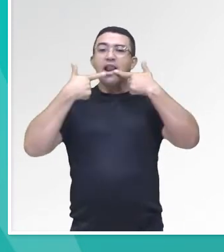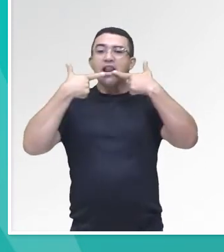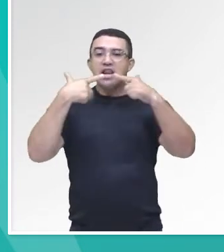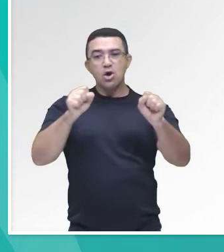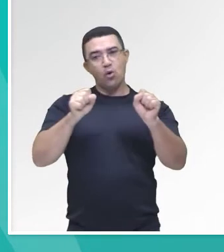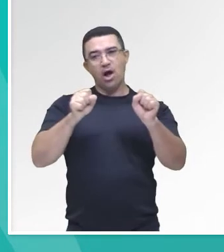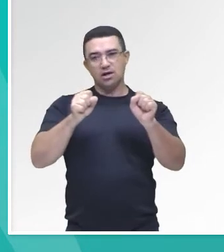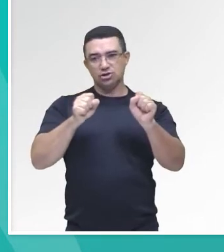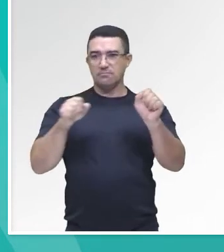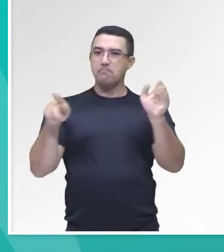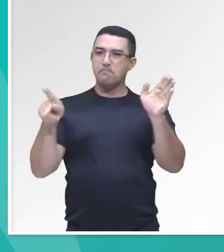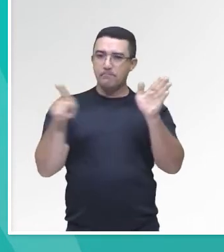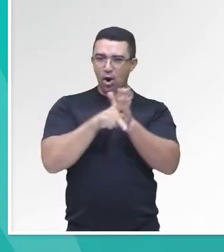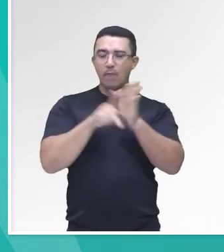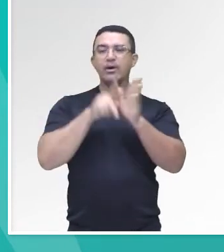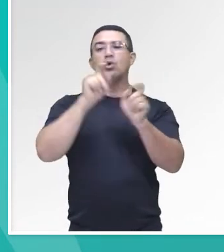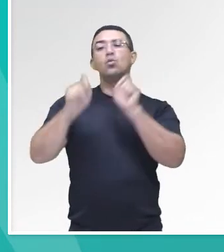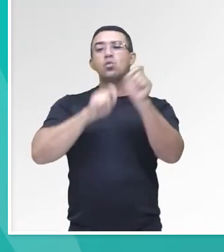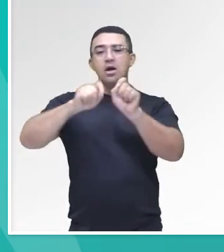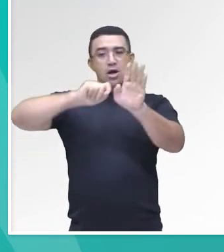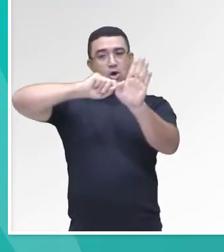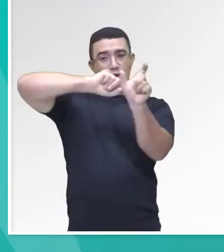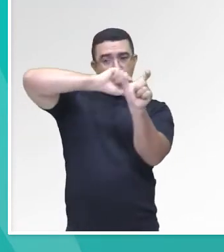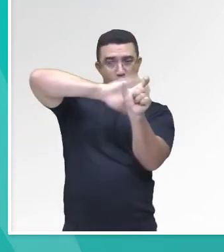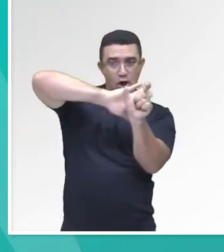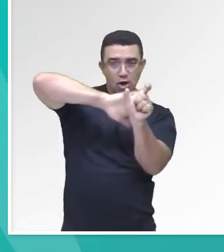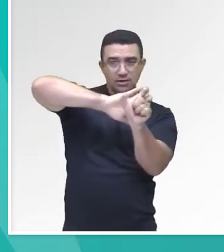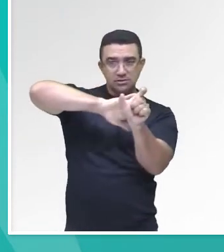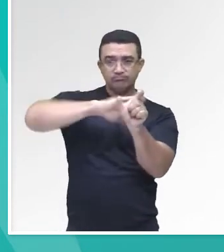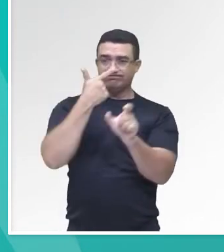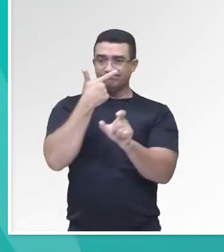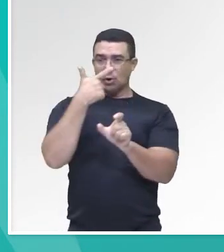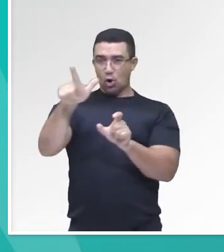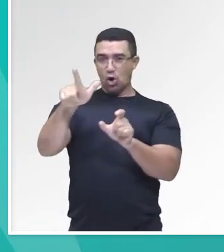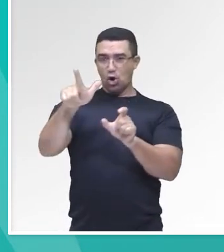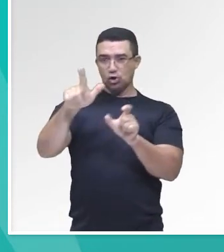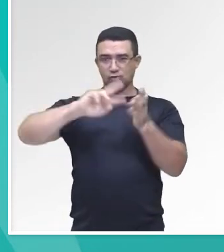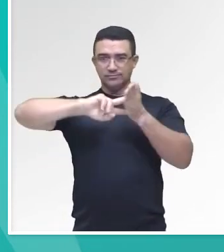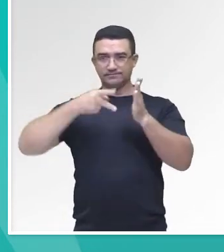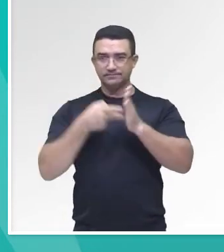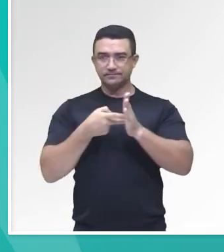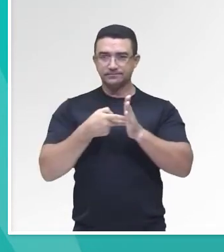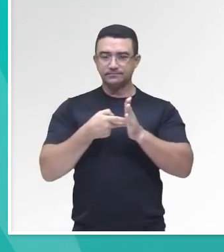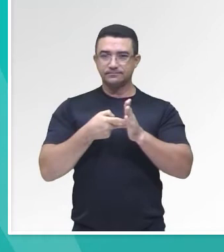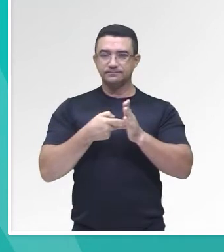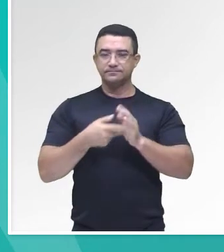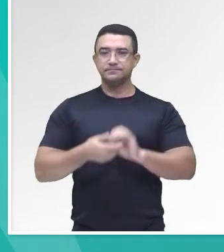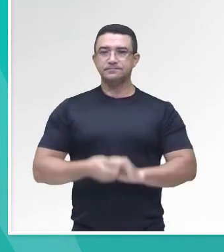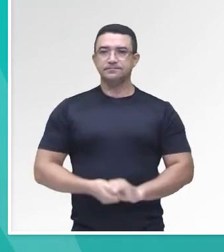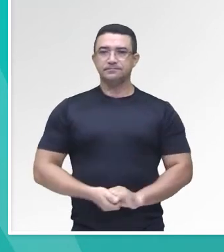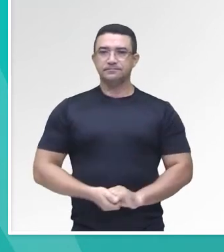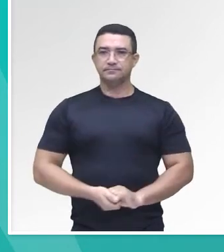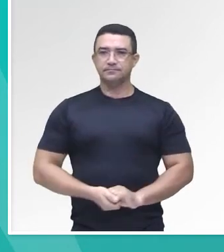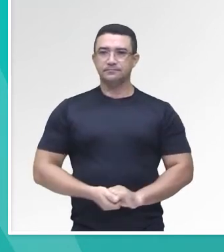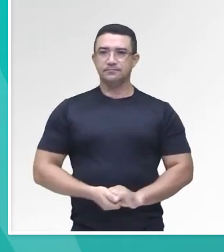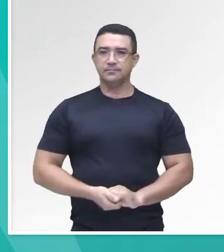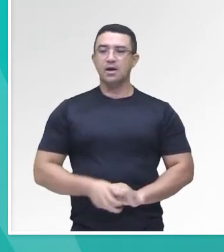conotativa, conotação. A palavra está sendo utilizada com outro sentido, ok? Vamos lá, mais outro